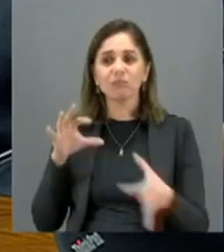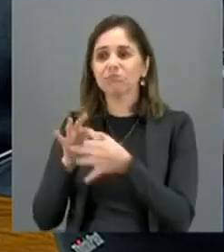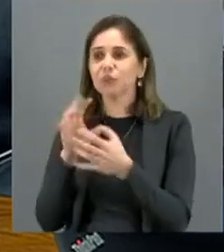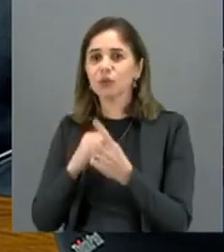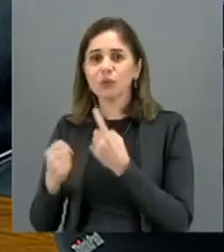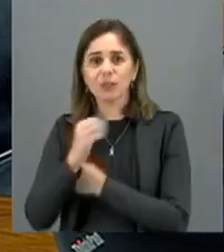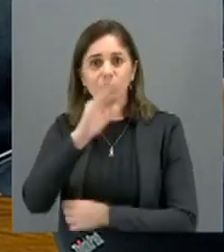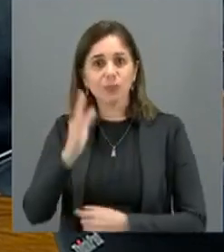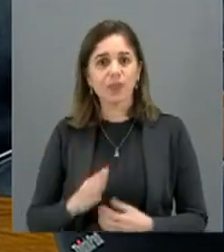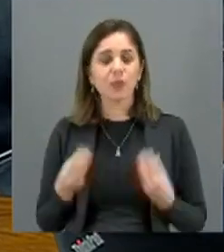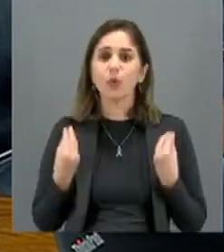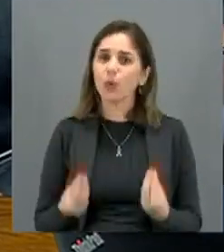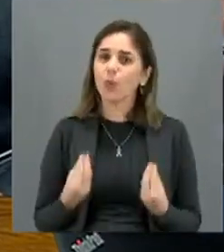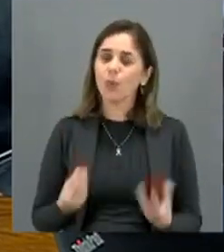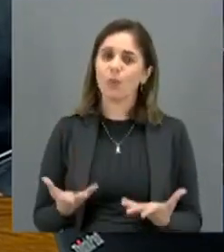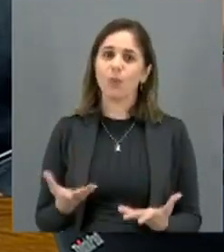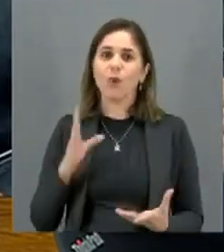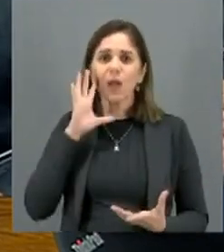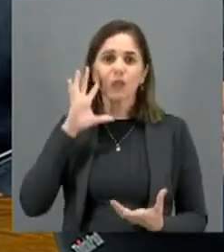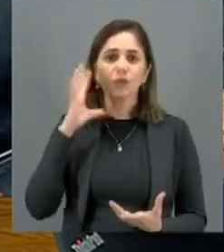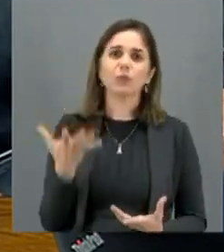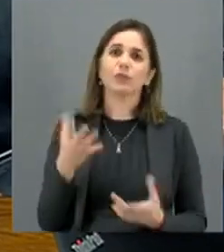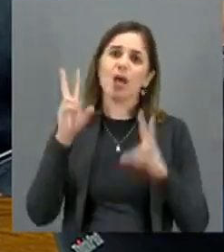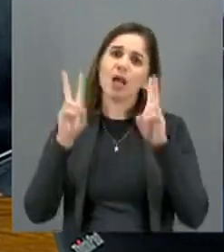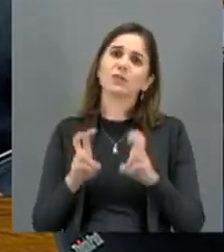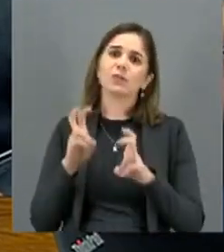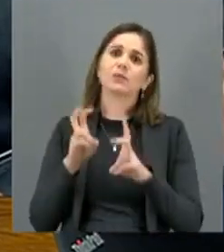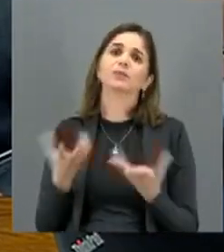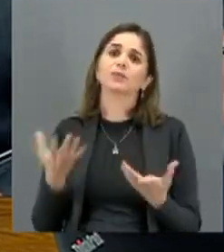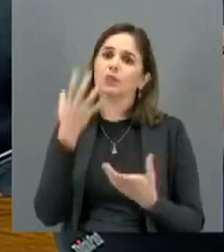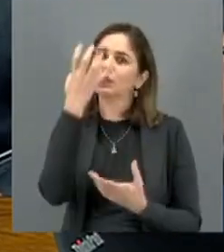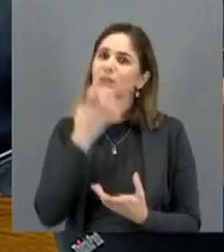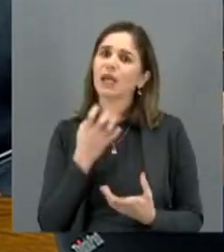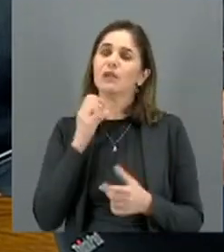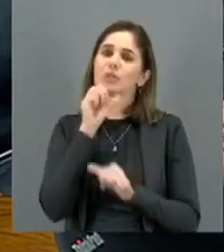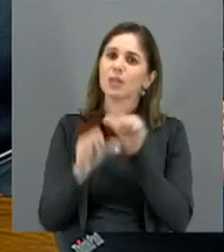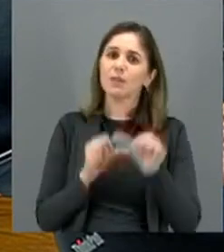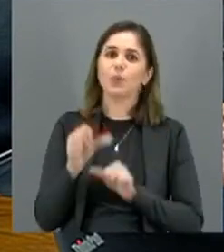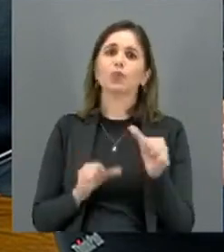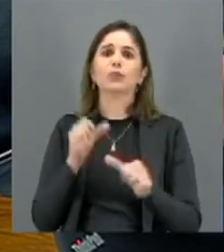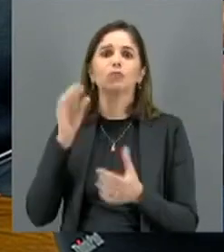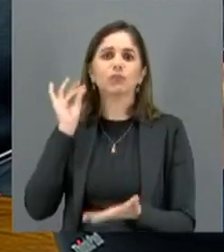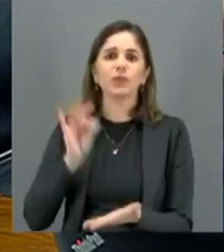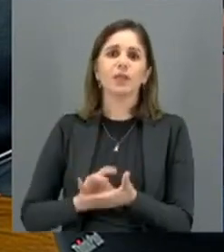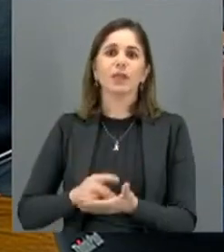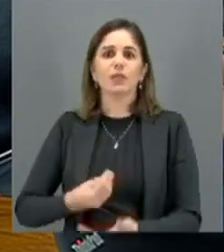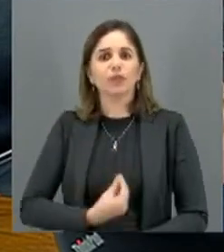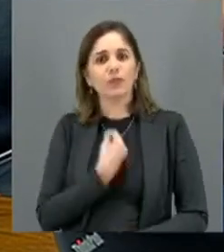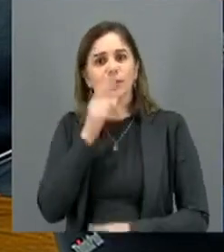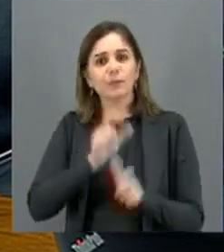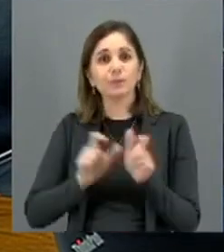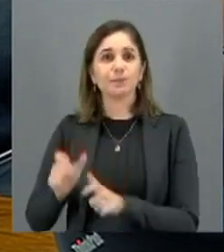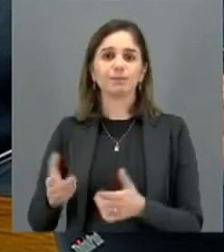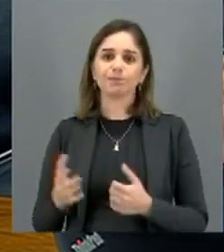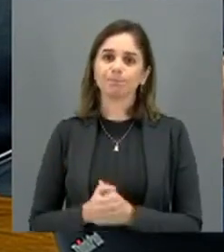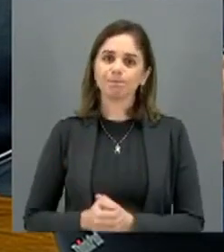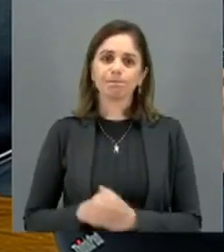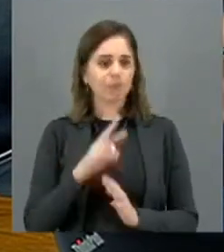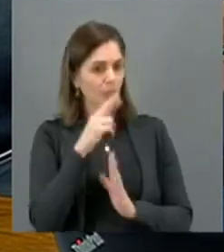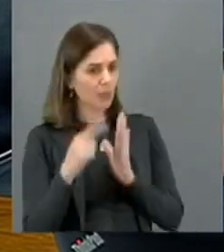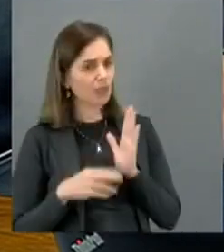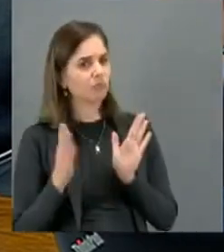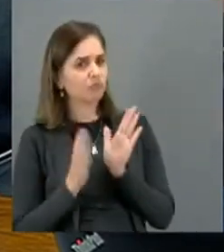decidindo assuntos sérios que alteram profundamente a vida das pessoas. Relator, Vossa Excelência fez um trabalho